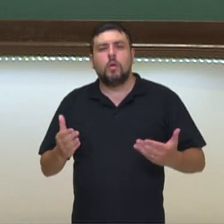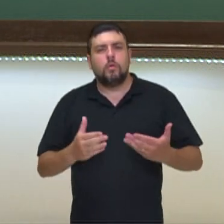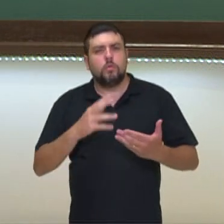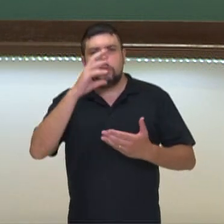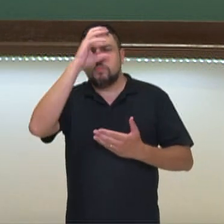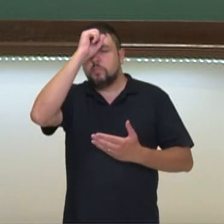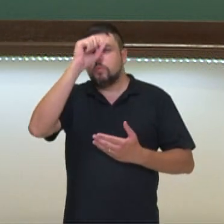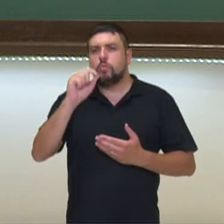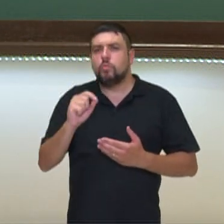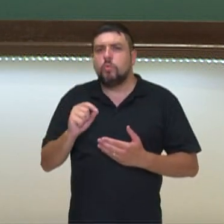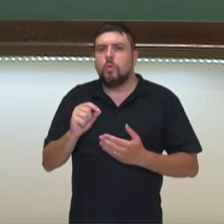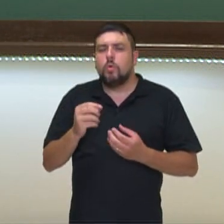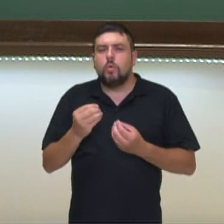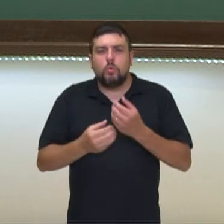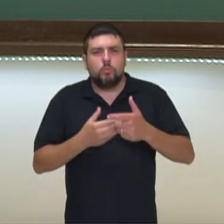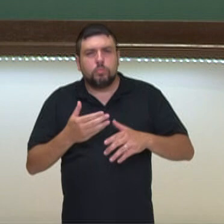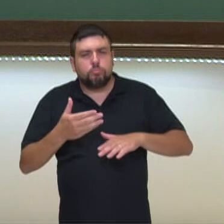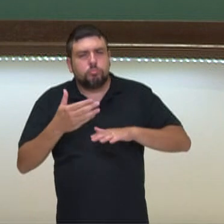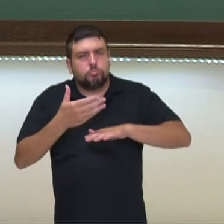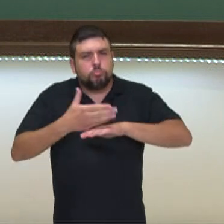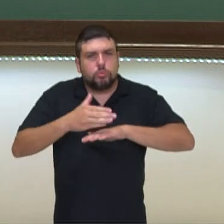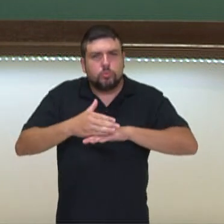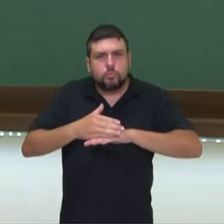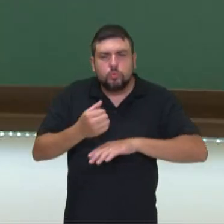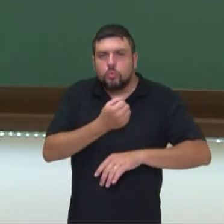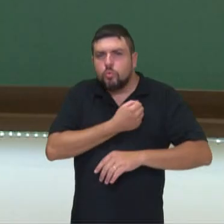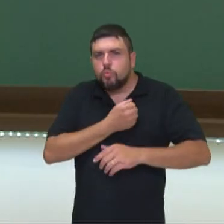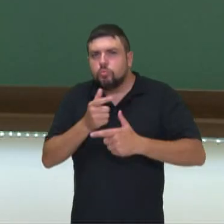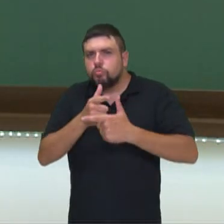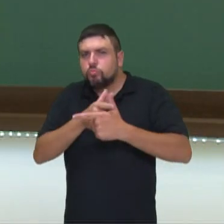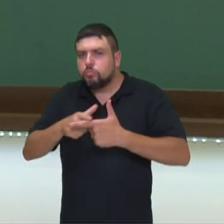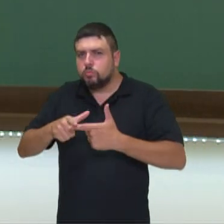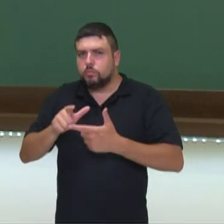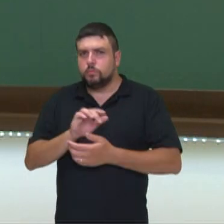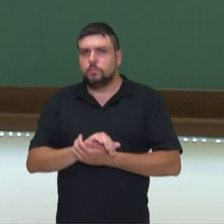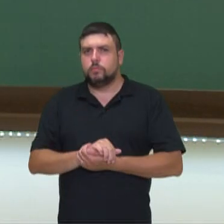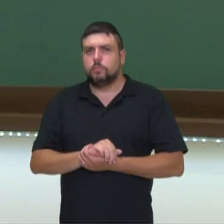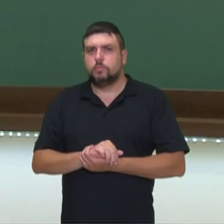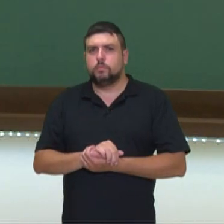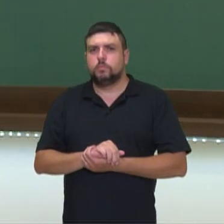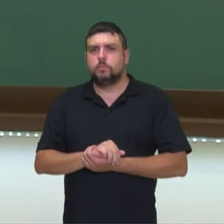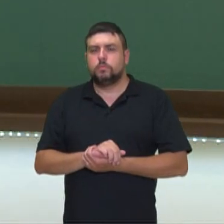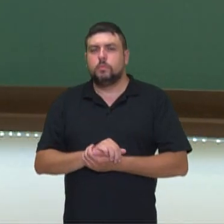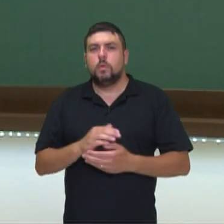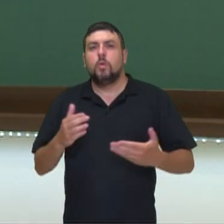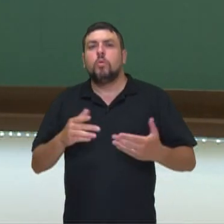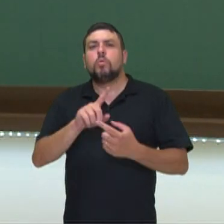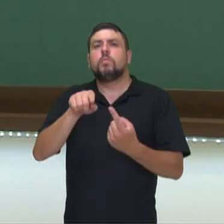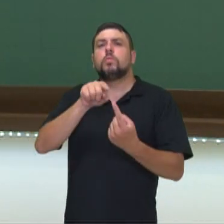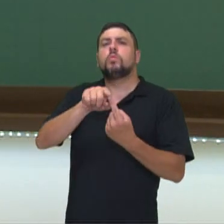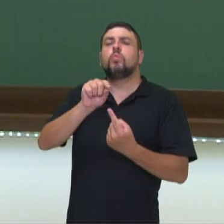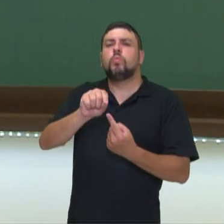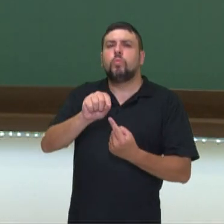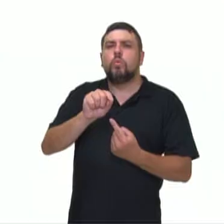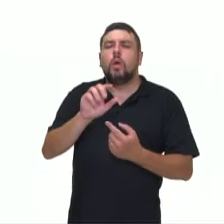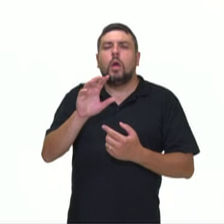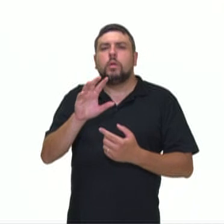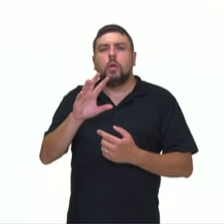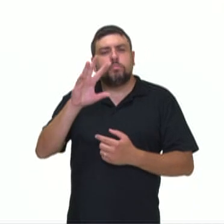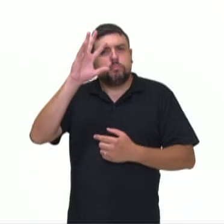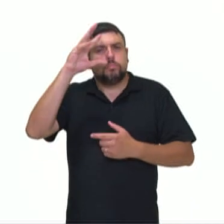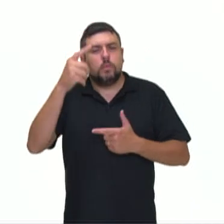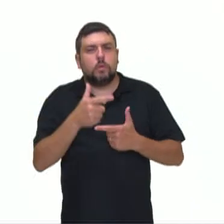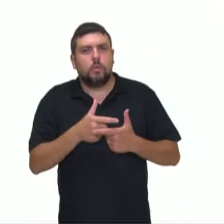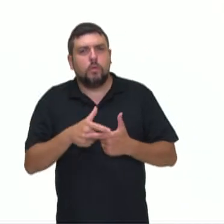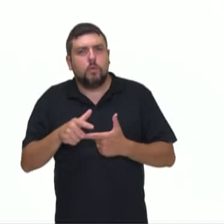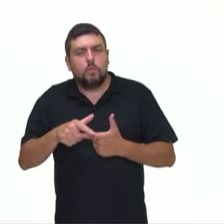operações com números racionais. Dá uma olhadinha. O nosso objetivo hoje é fazer o quê? Resolver problemas com as operações de